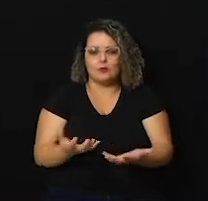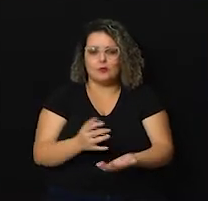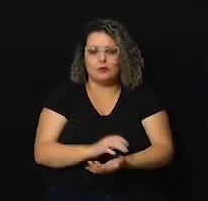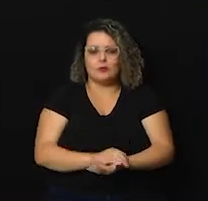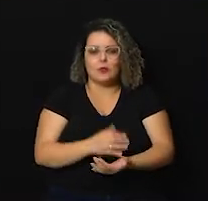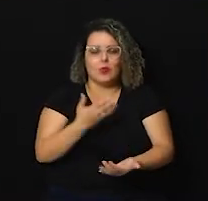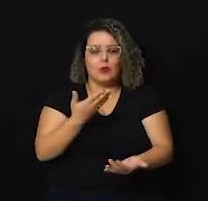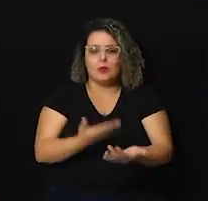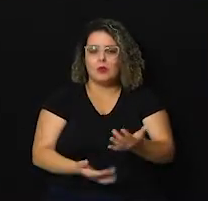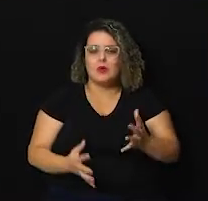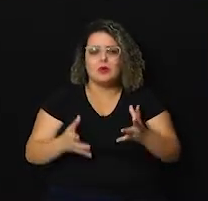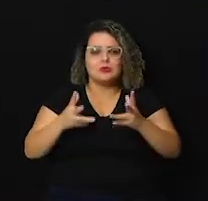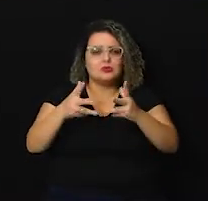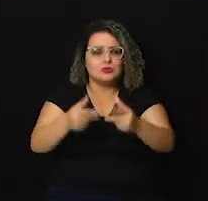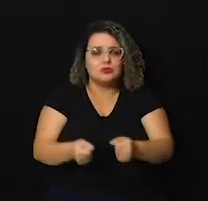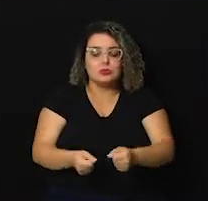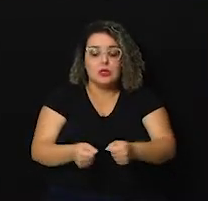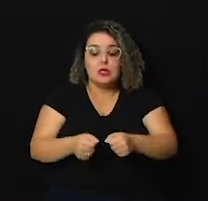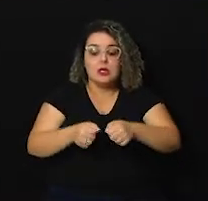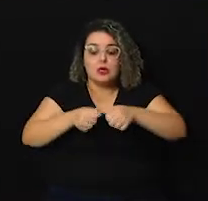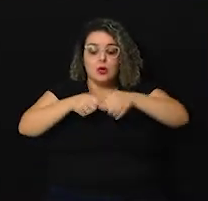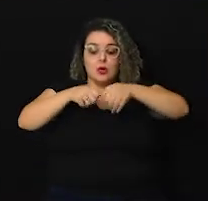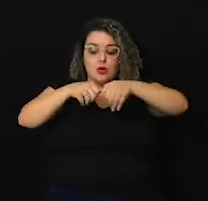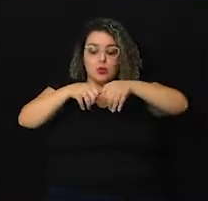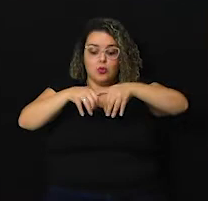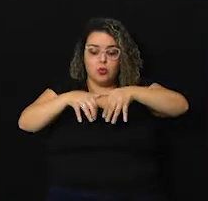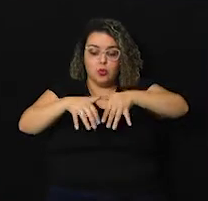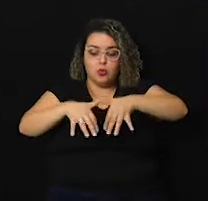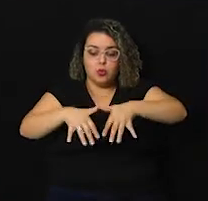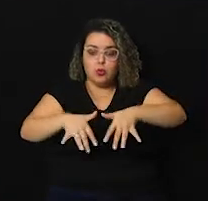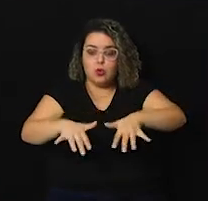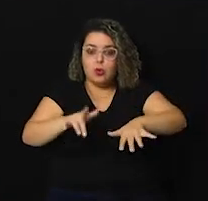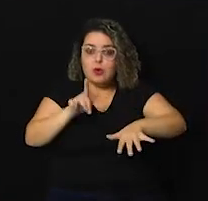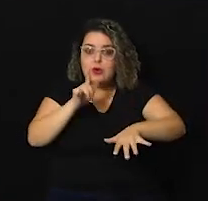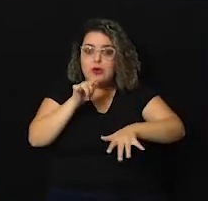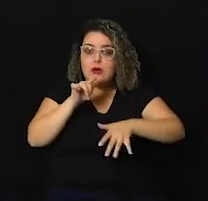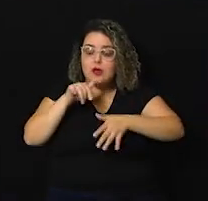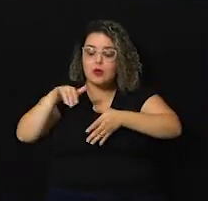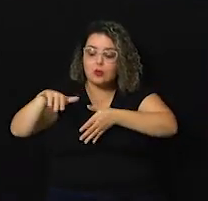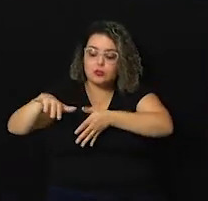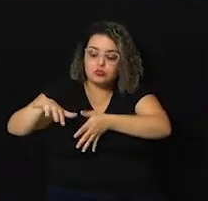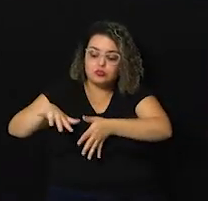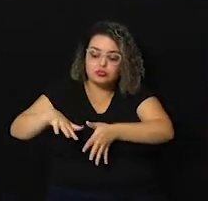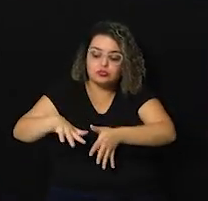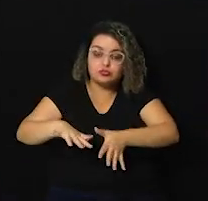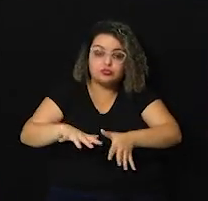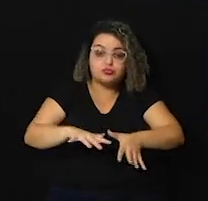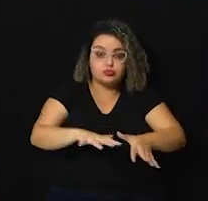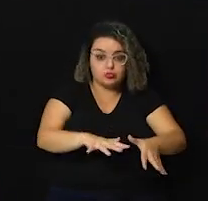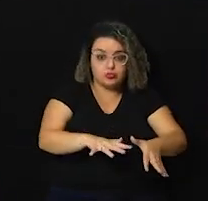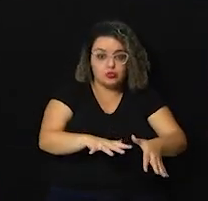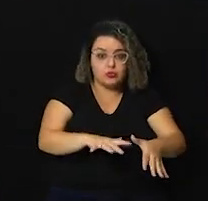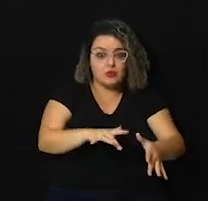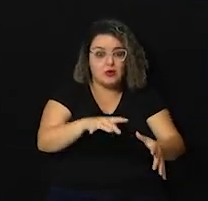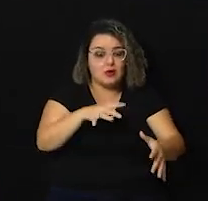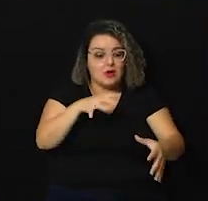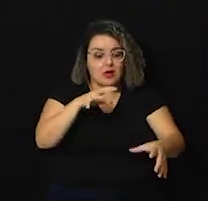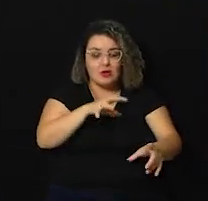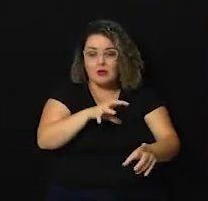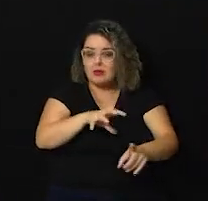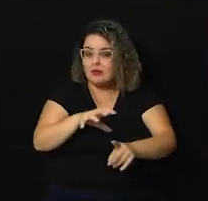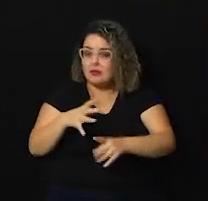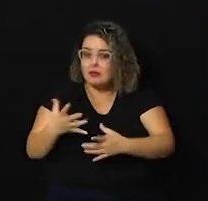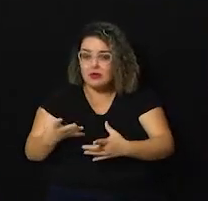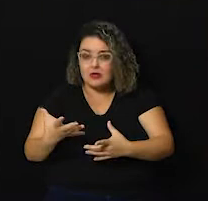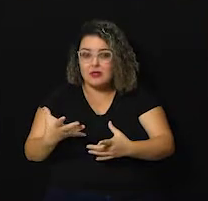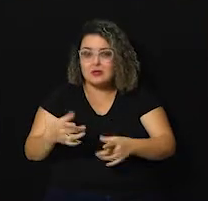aluvião para as nascentes, que podem estar abaixo dessas plantações, causando contaminação e